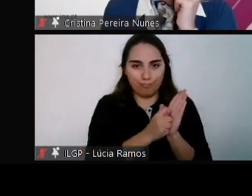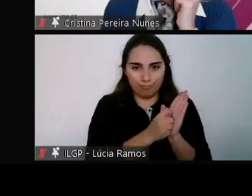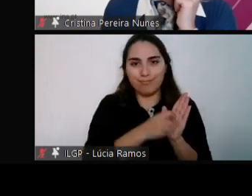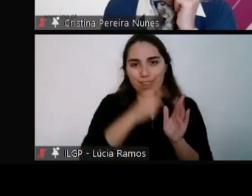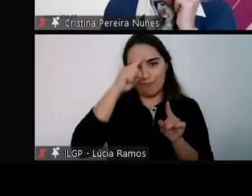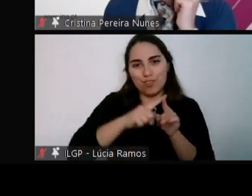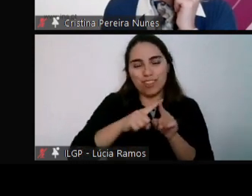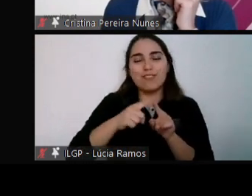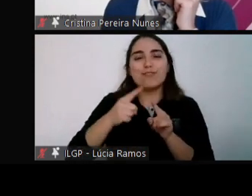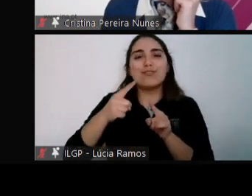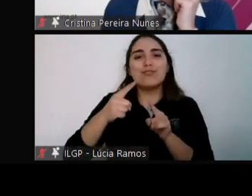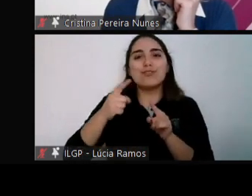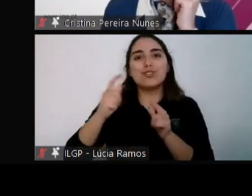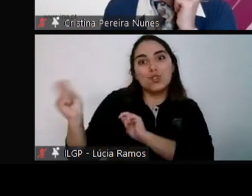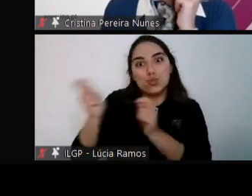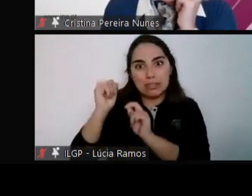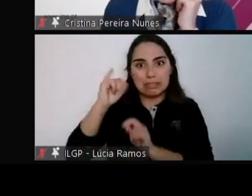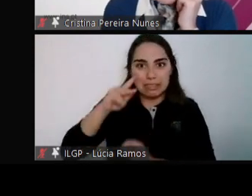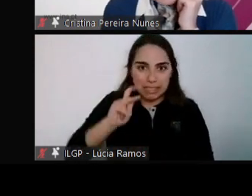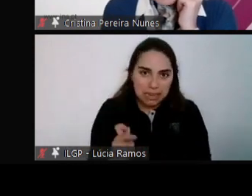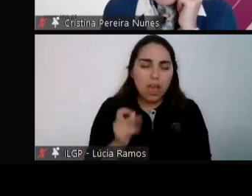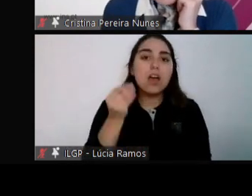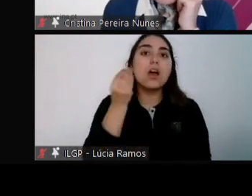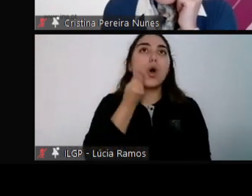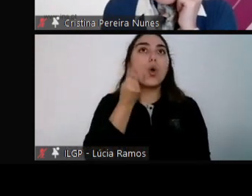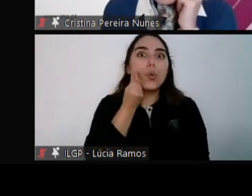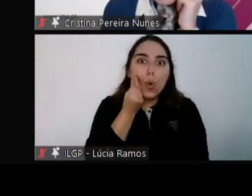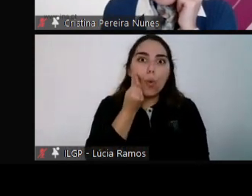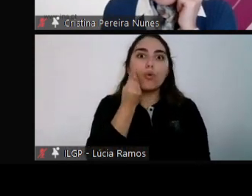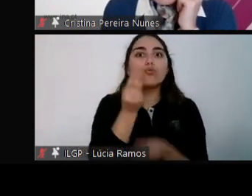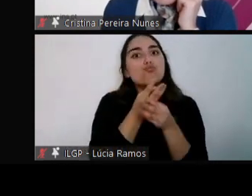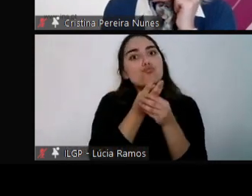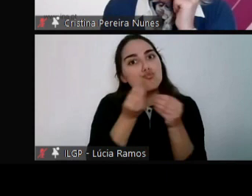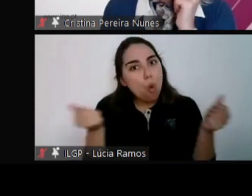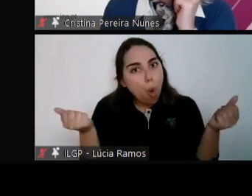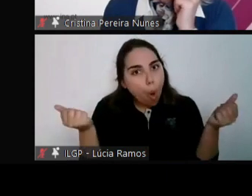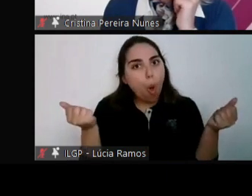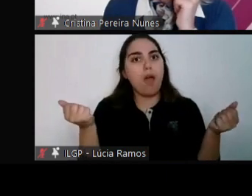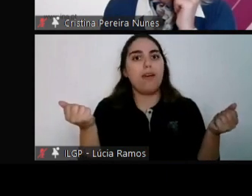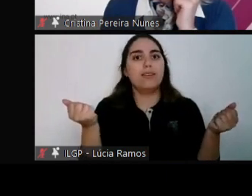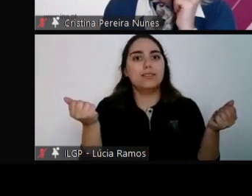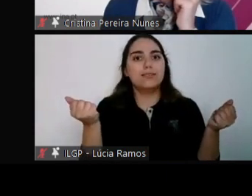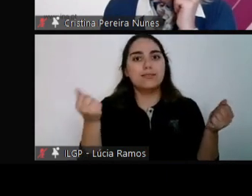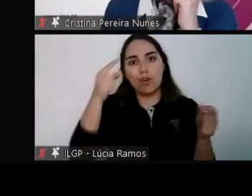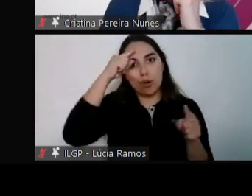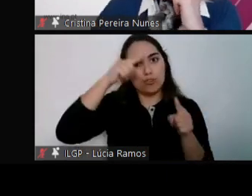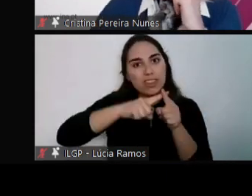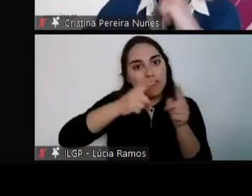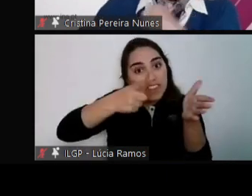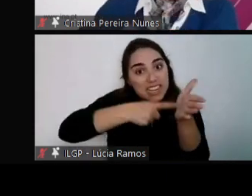podemos mitigar esse efeito de conseguir ir quase ao encontro daquilo que são as necessidades destes públicos que são diferentes.